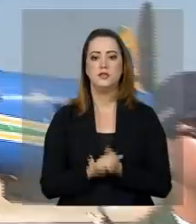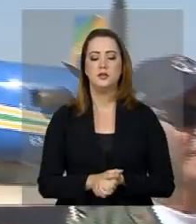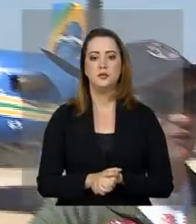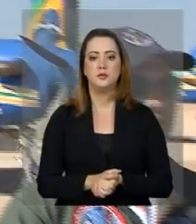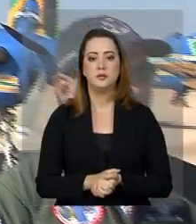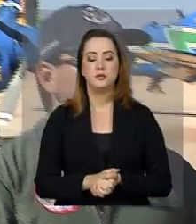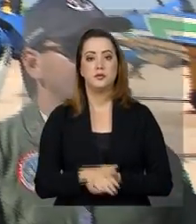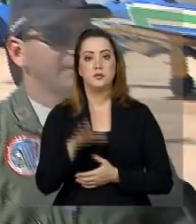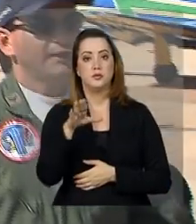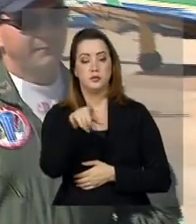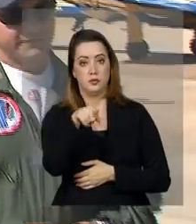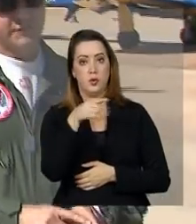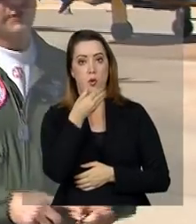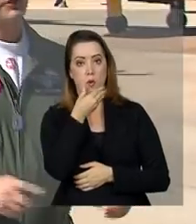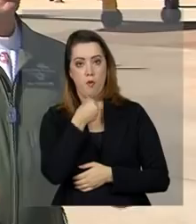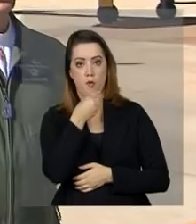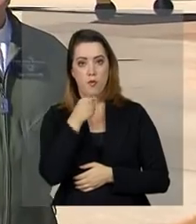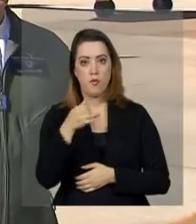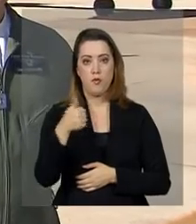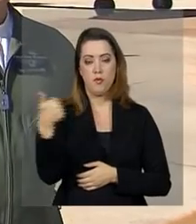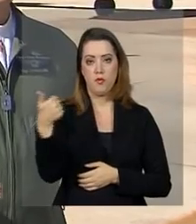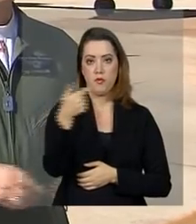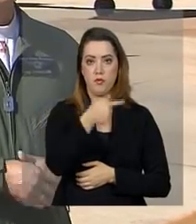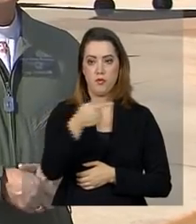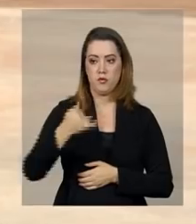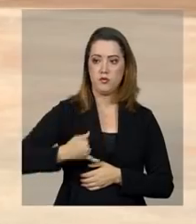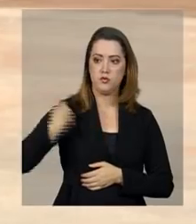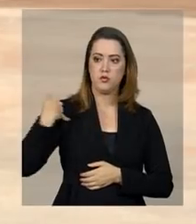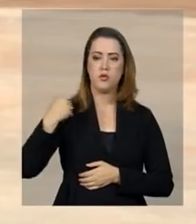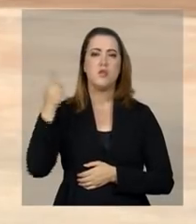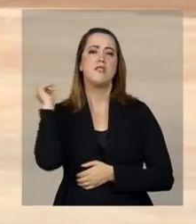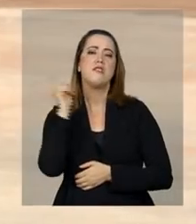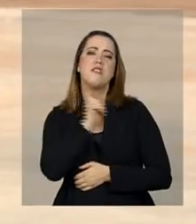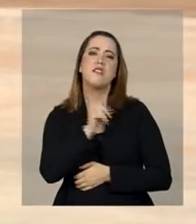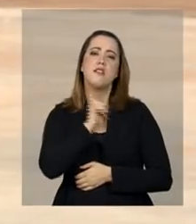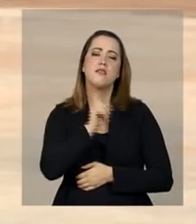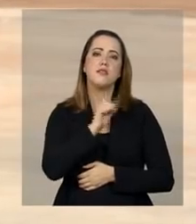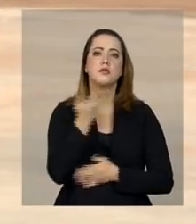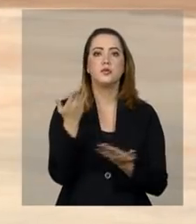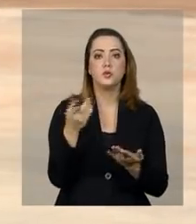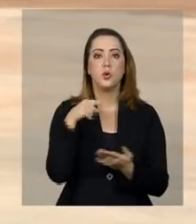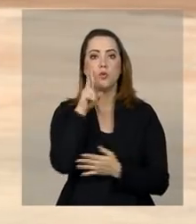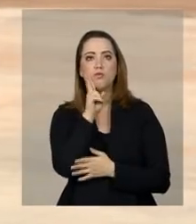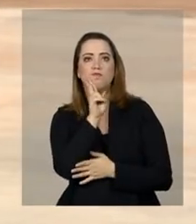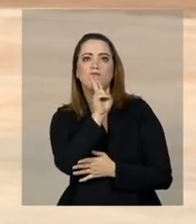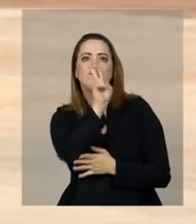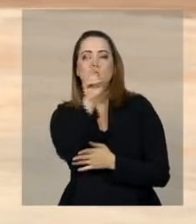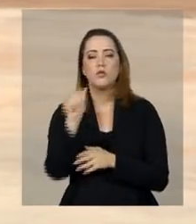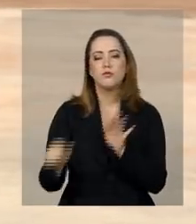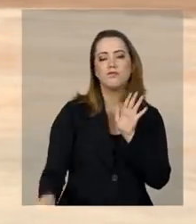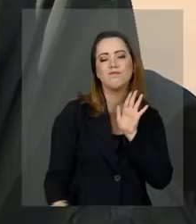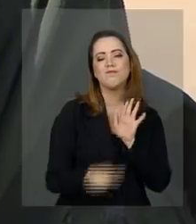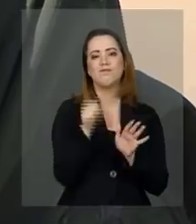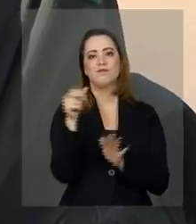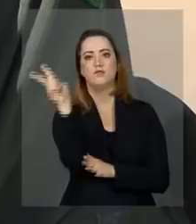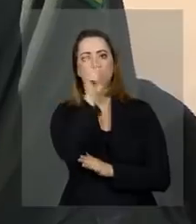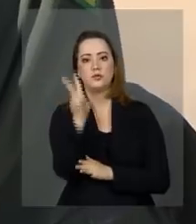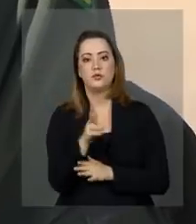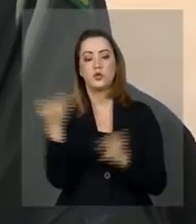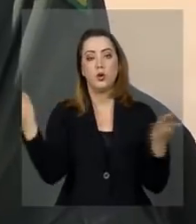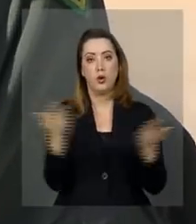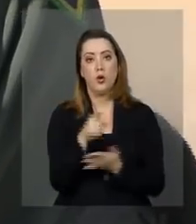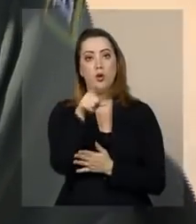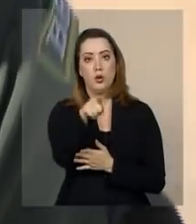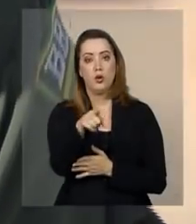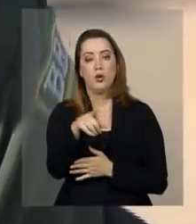Tiago era um menino de 17 anos em Barbacena, Minas Gerais, quando viu a Esquadrilha da Fumaça pela primeira vez. Hoje,